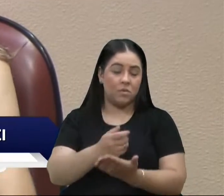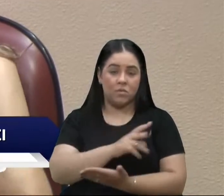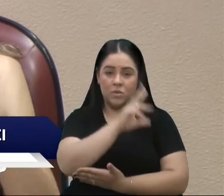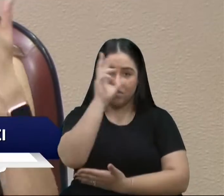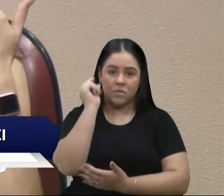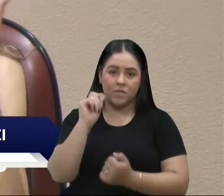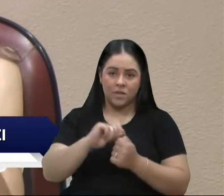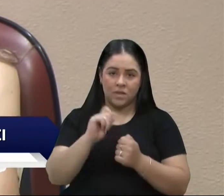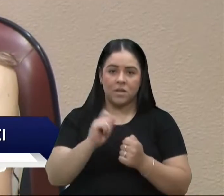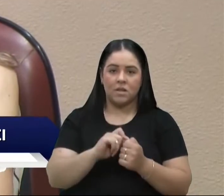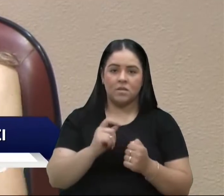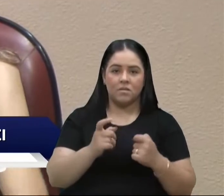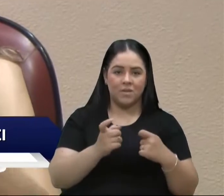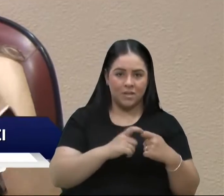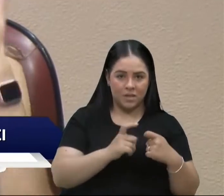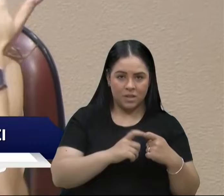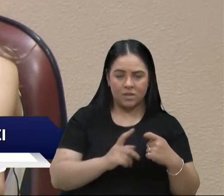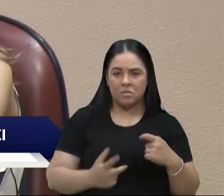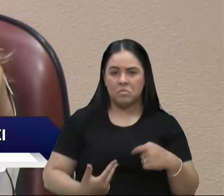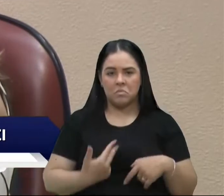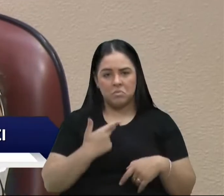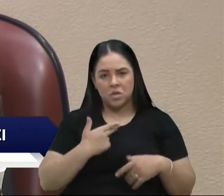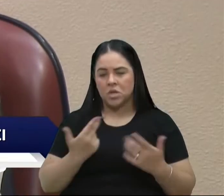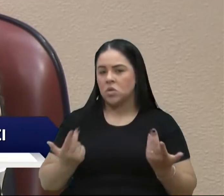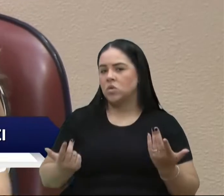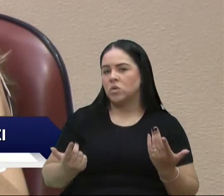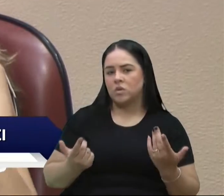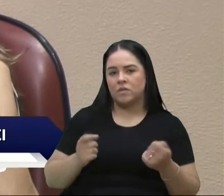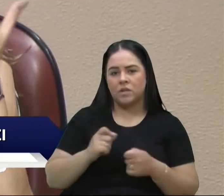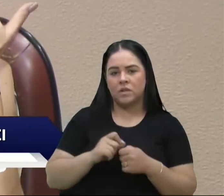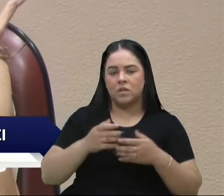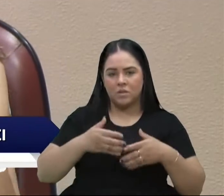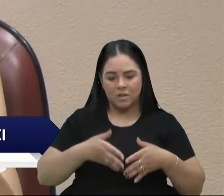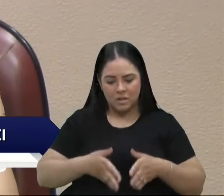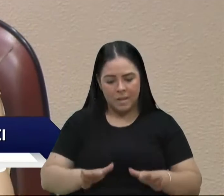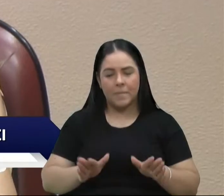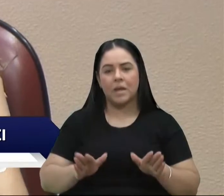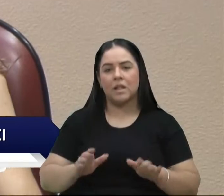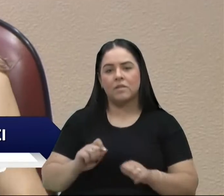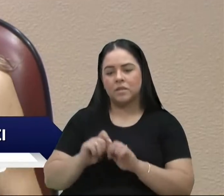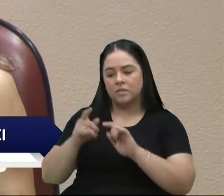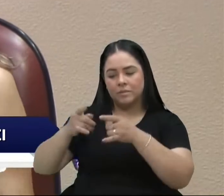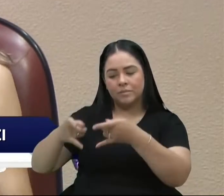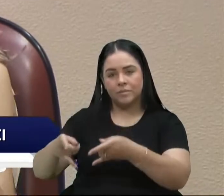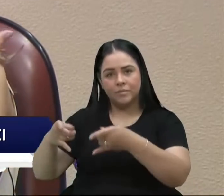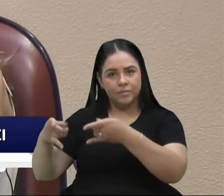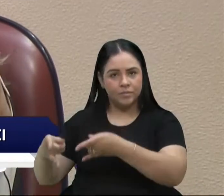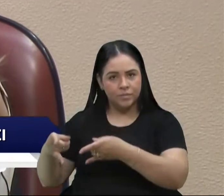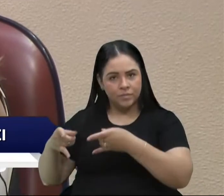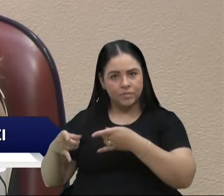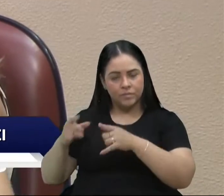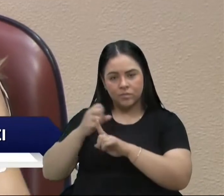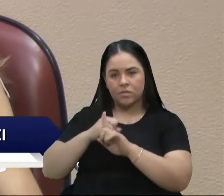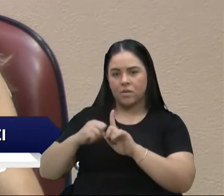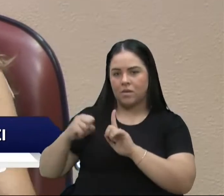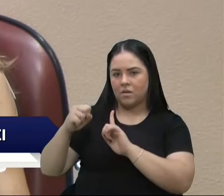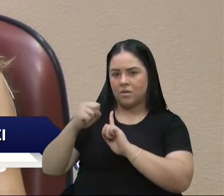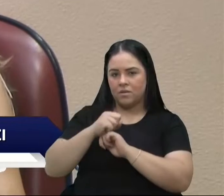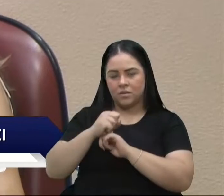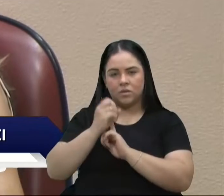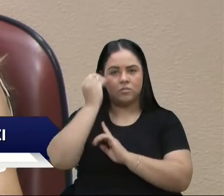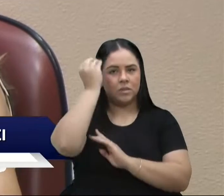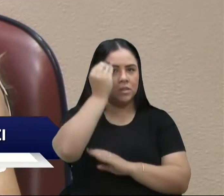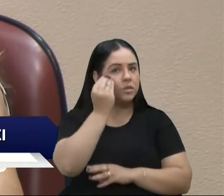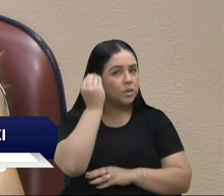os exames, o município fez os partos, o município fez as internações, fez os atendimentos sociais, atendimentos